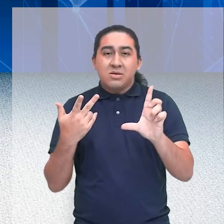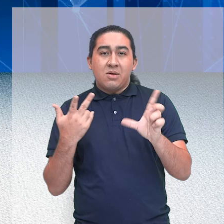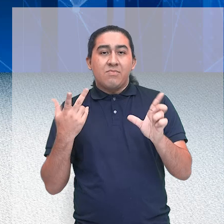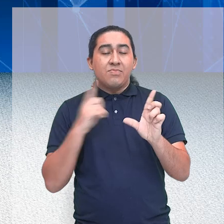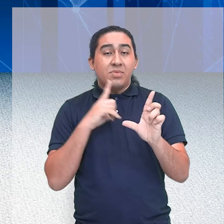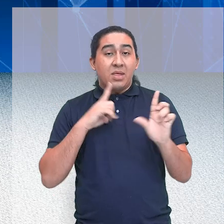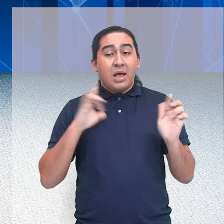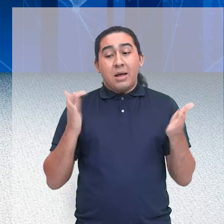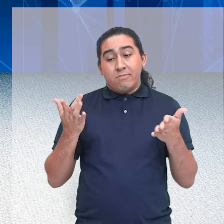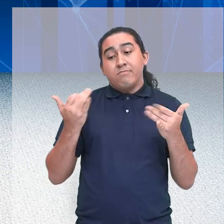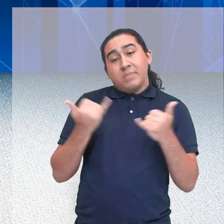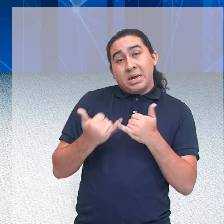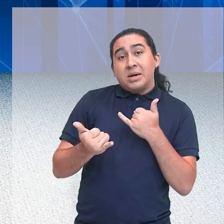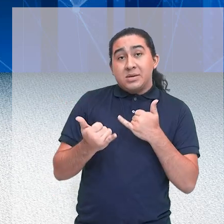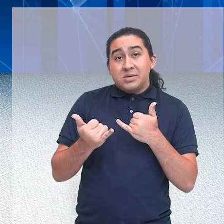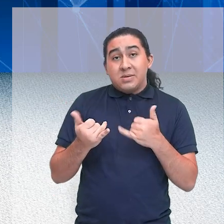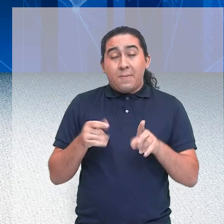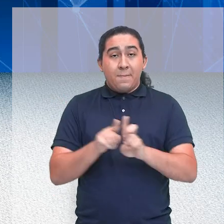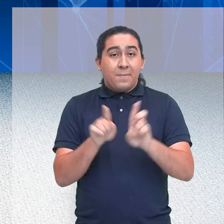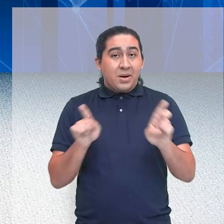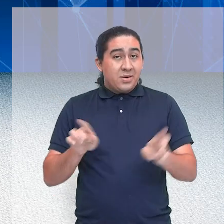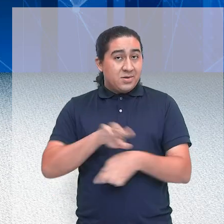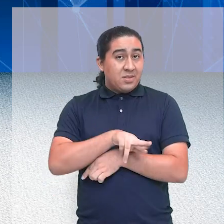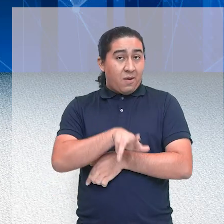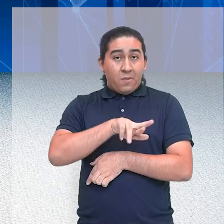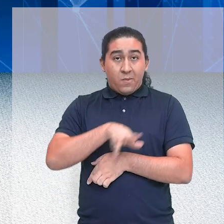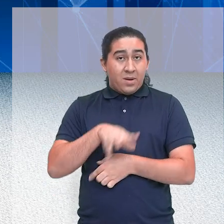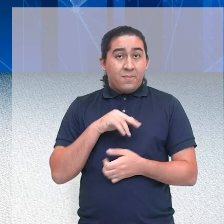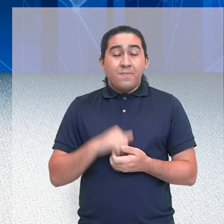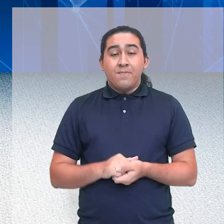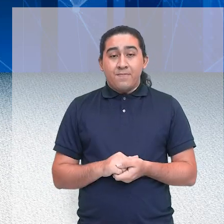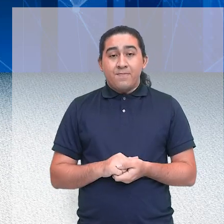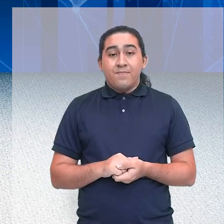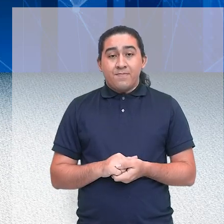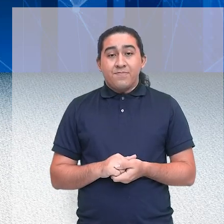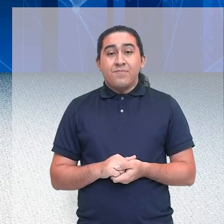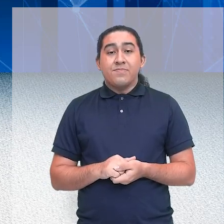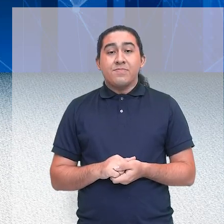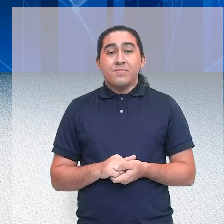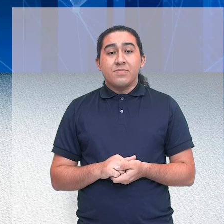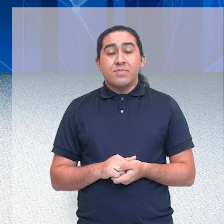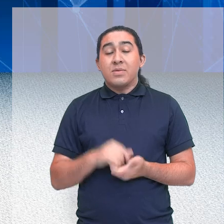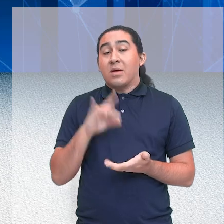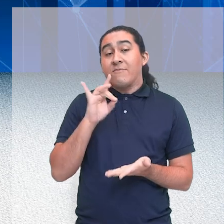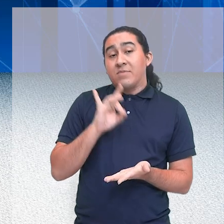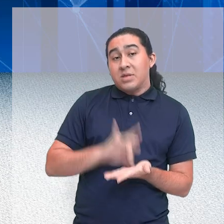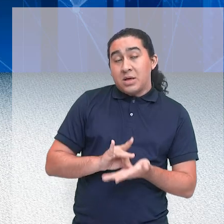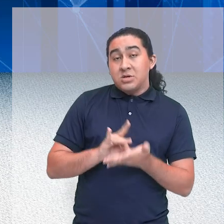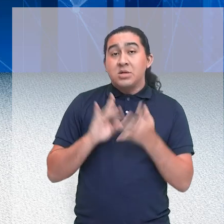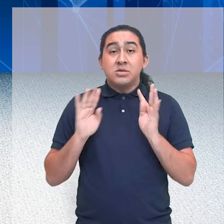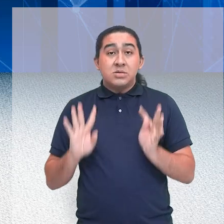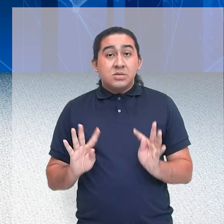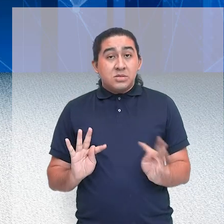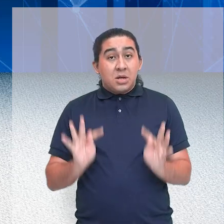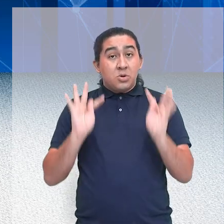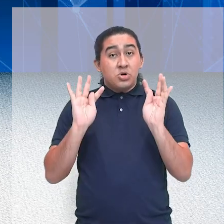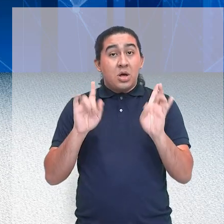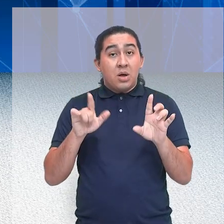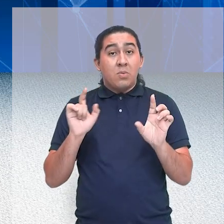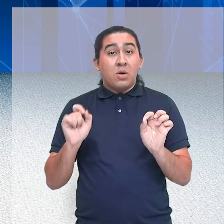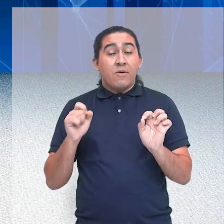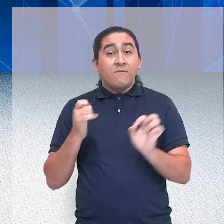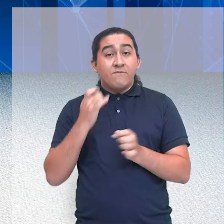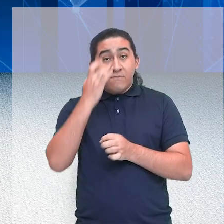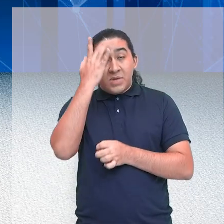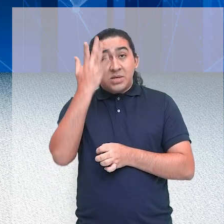essa conotação mais tecnológica. Não, pelo contrário, né? Ou pelo contrário, não. Na verdade, a tecnologia ela vem para facilitar o nosso